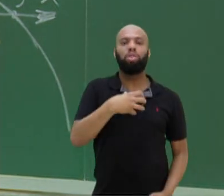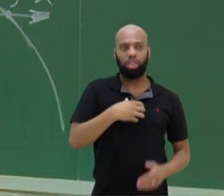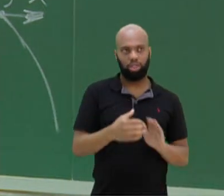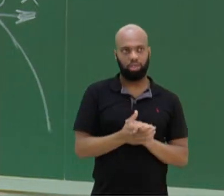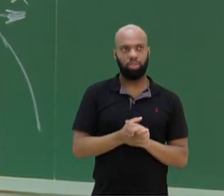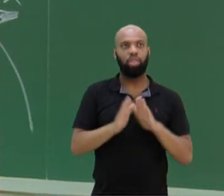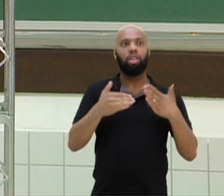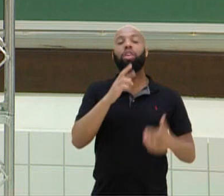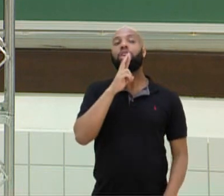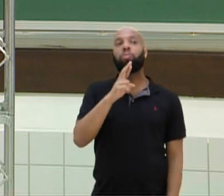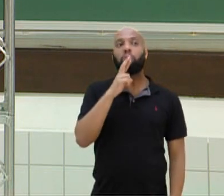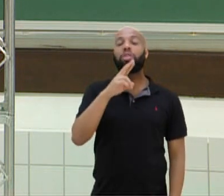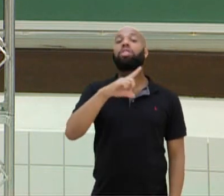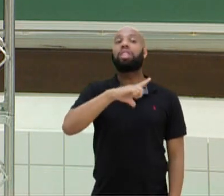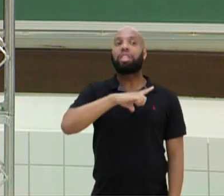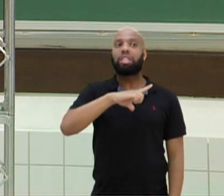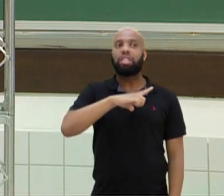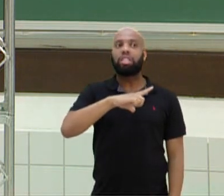aqui